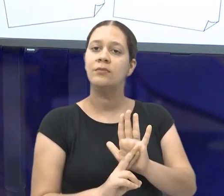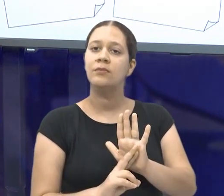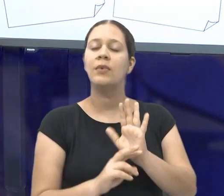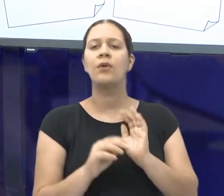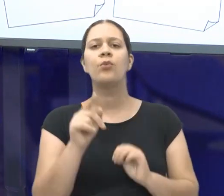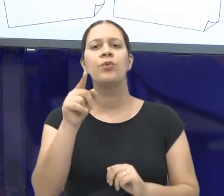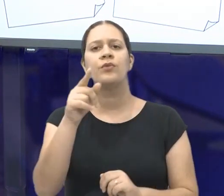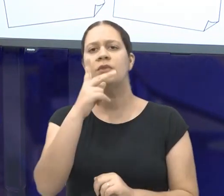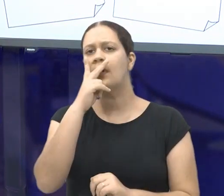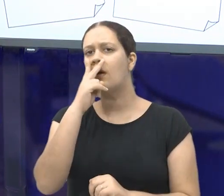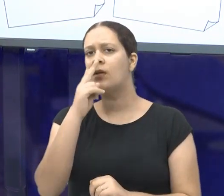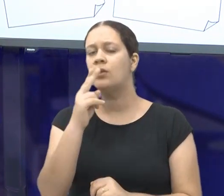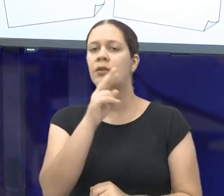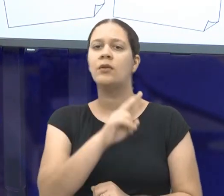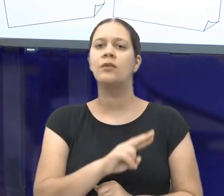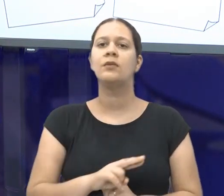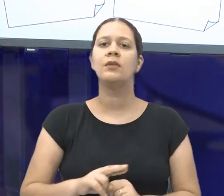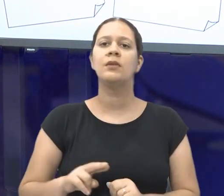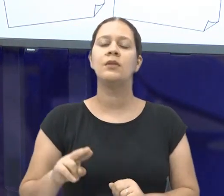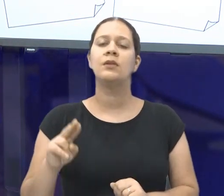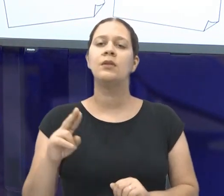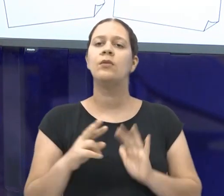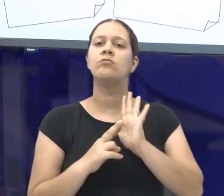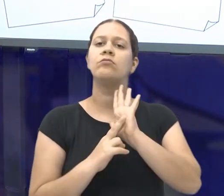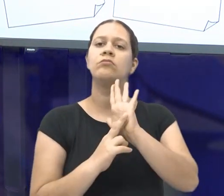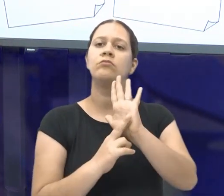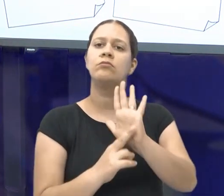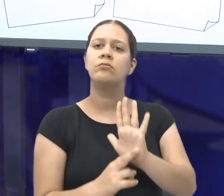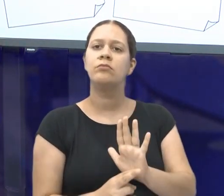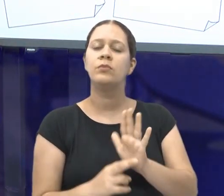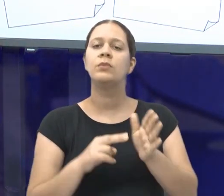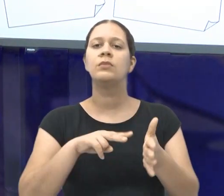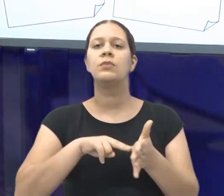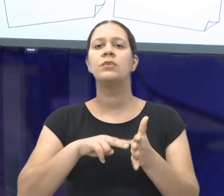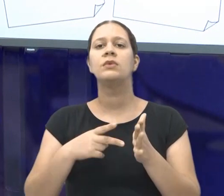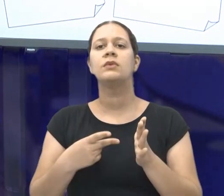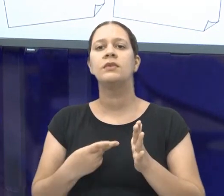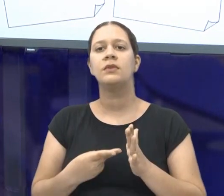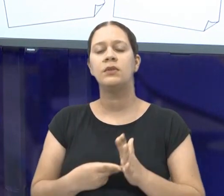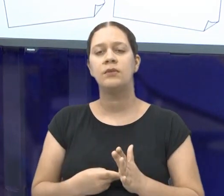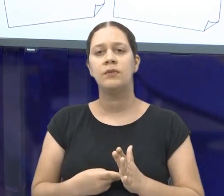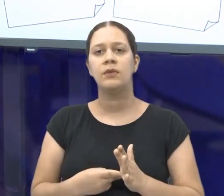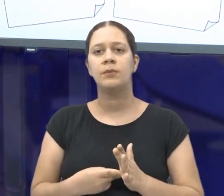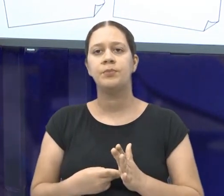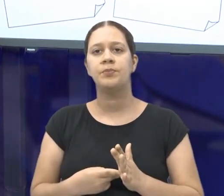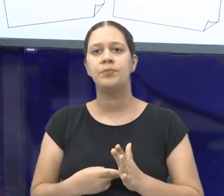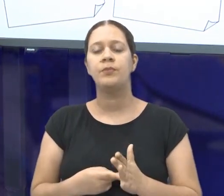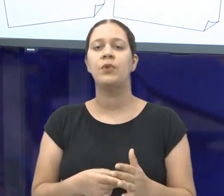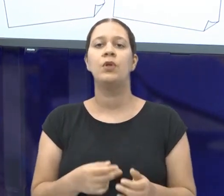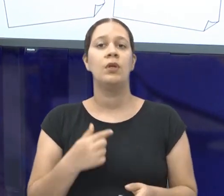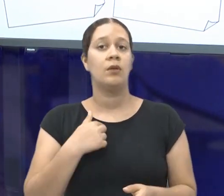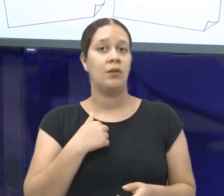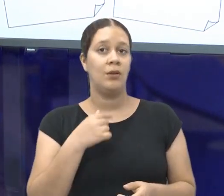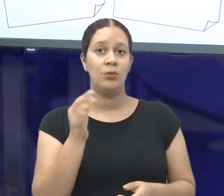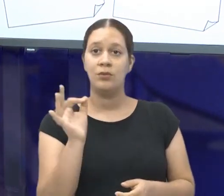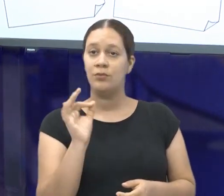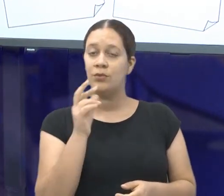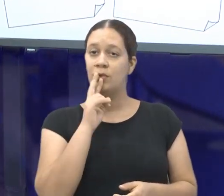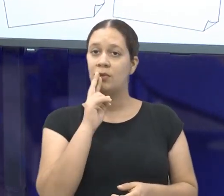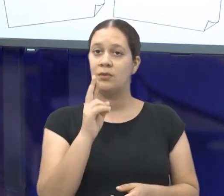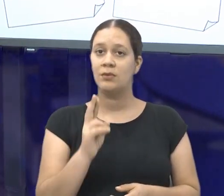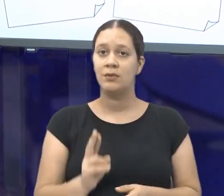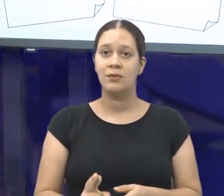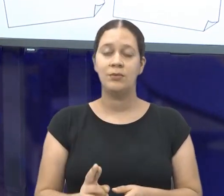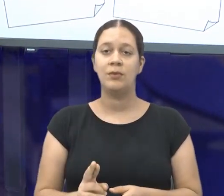que é que você acha da religião? O que é que ela representa? O que é que ela significa para você? Tá certo? Eu não vou dar a resposta, claro, porque